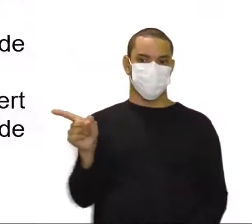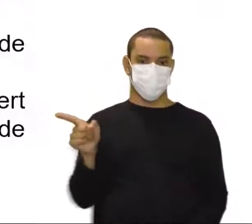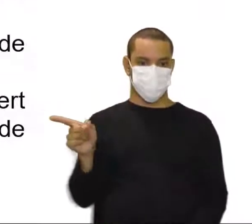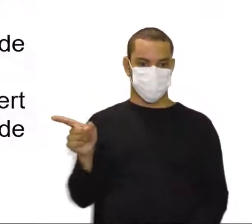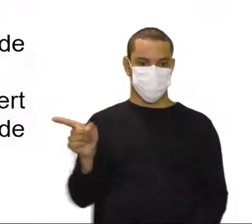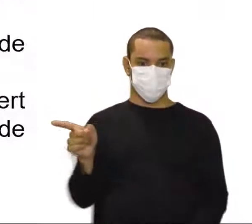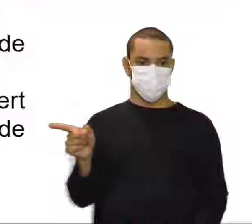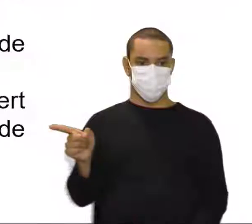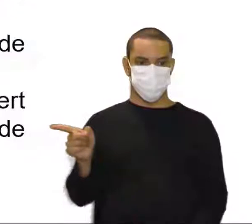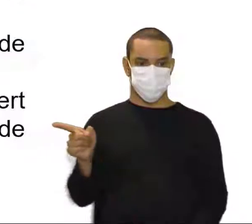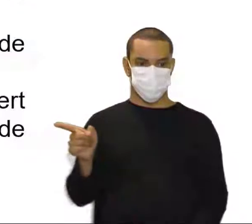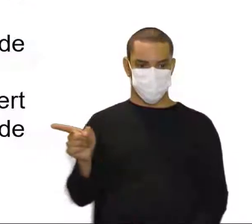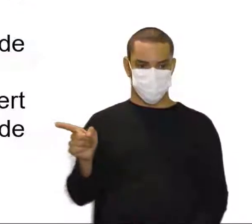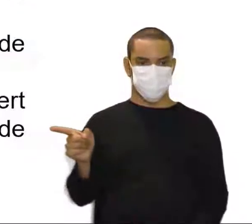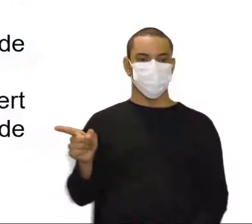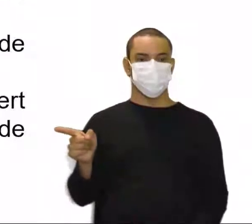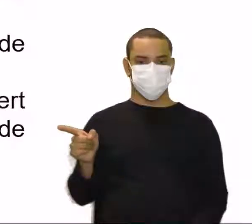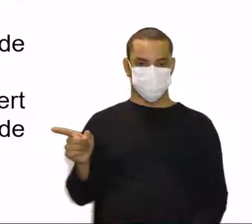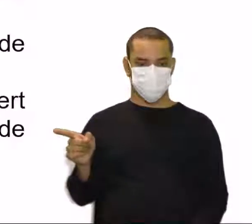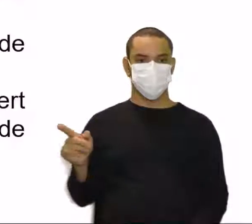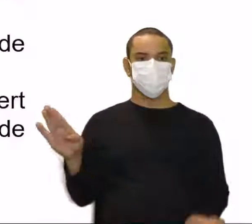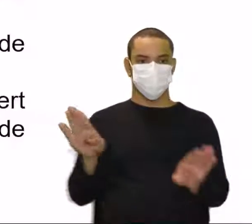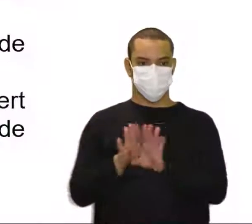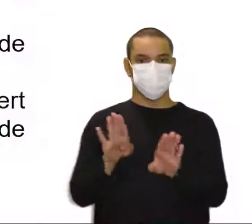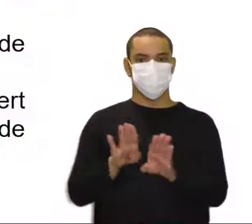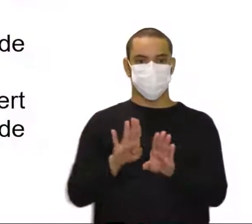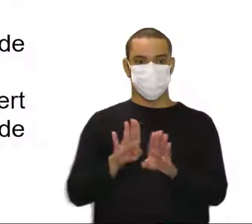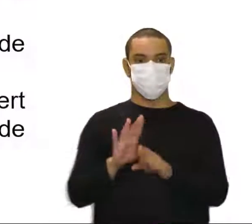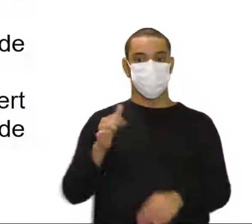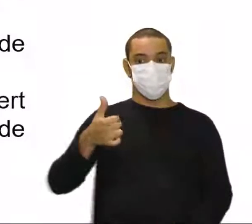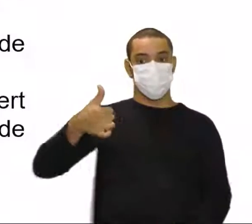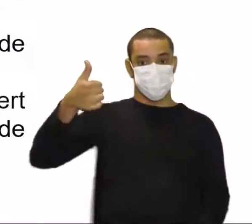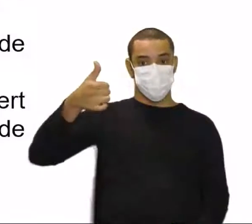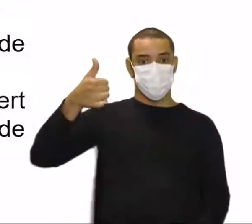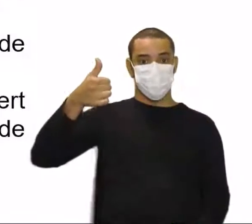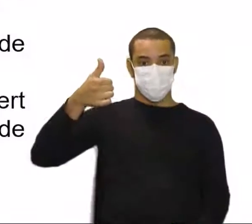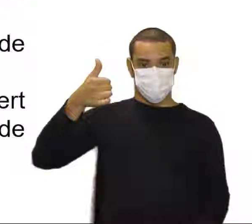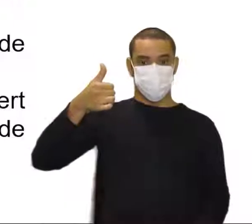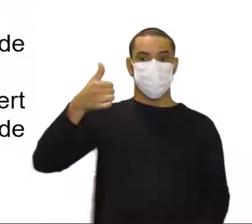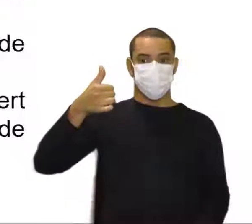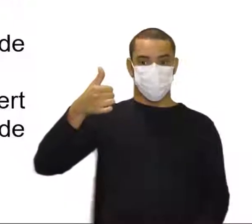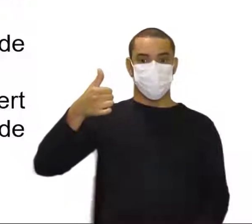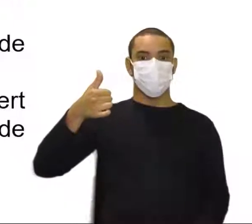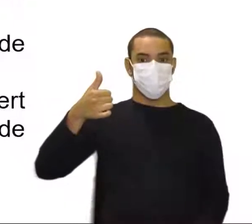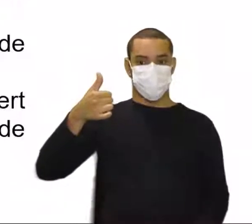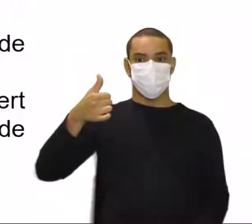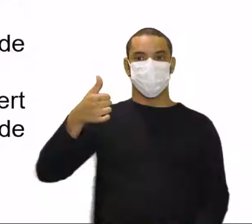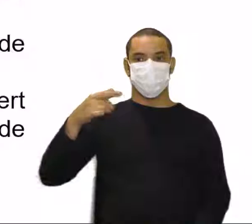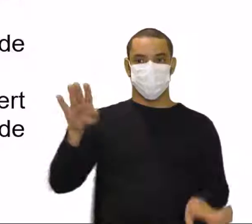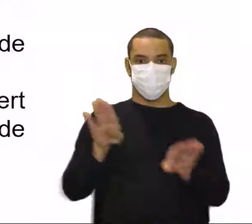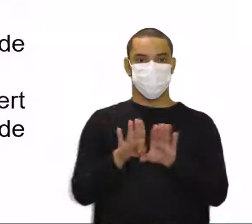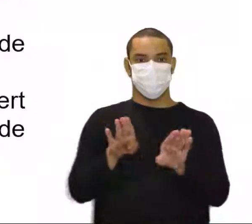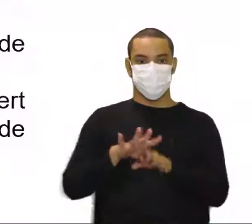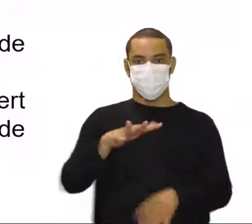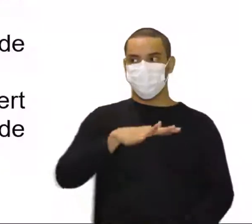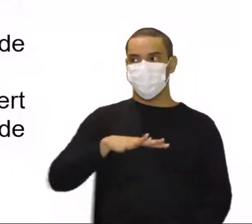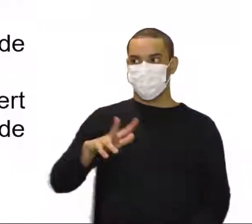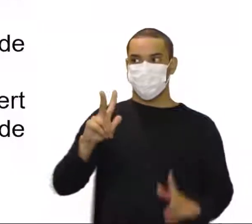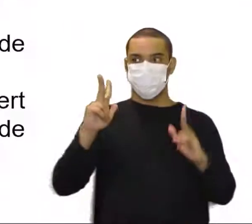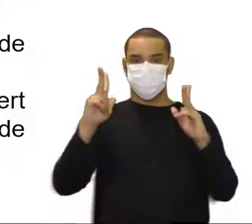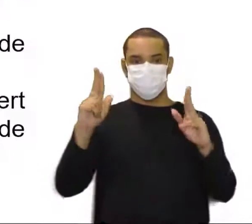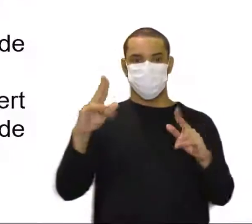geral, ok? E nós vimos aqui que essas ondas, elas se propagam aí, né, através do tecido espaço-tempo com a